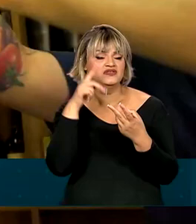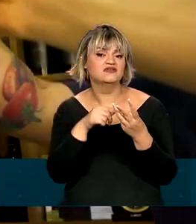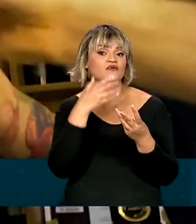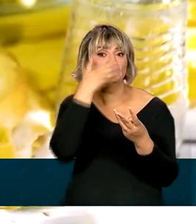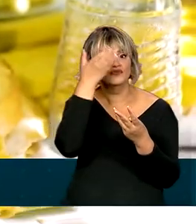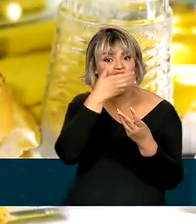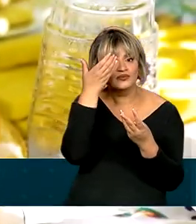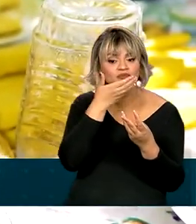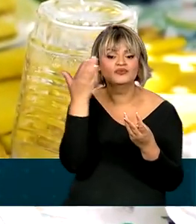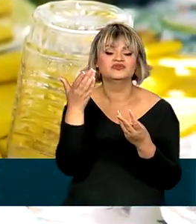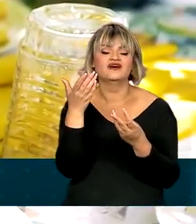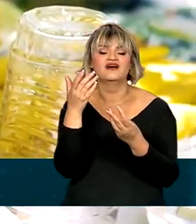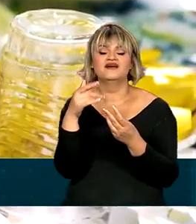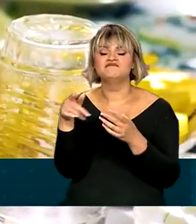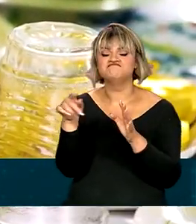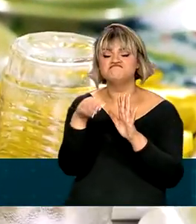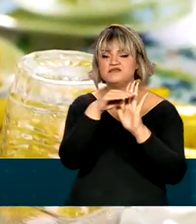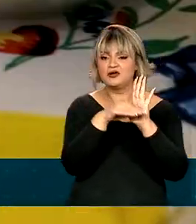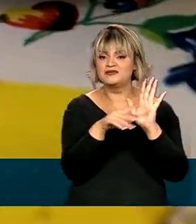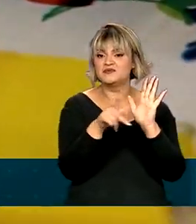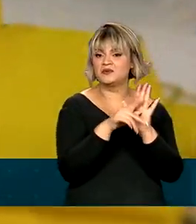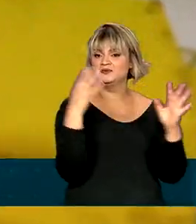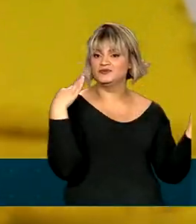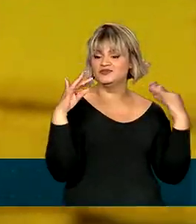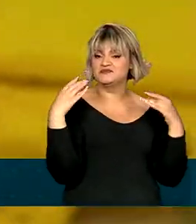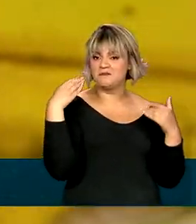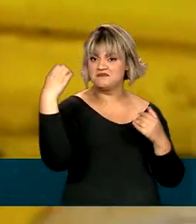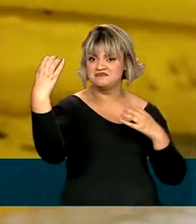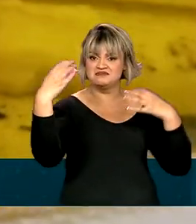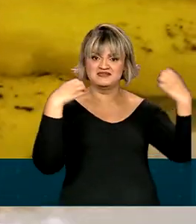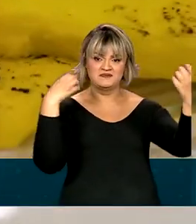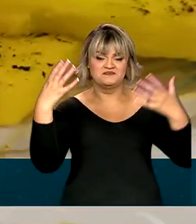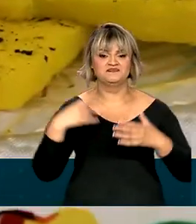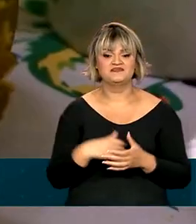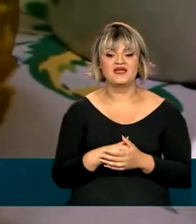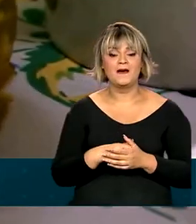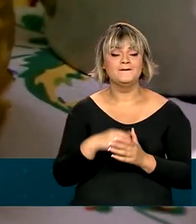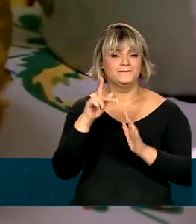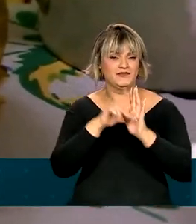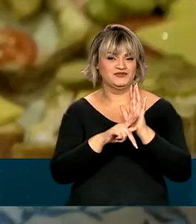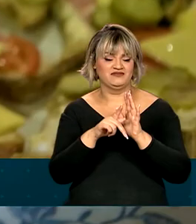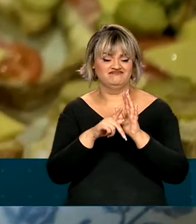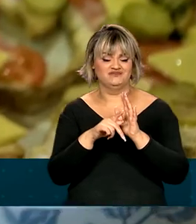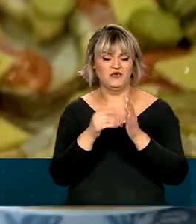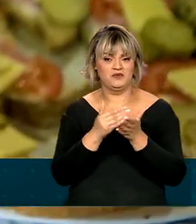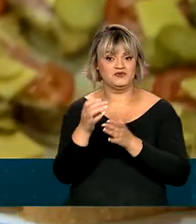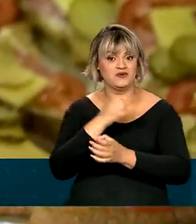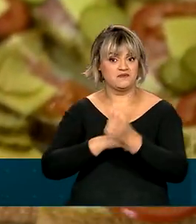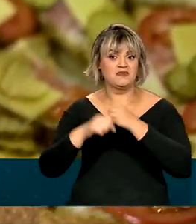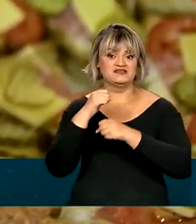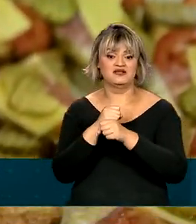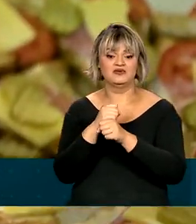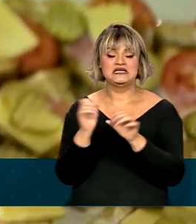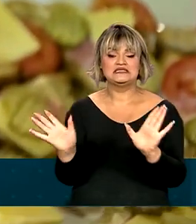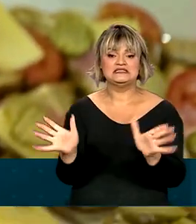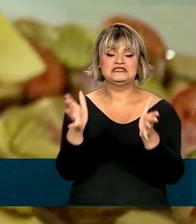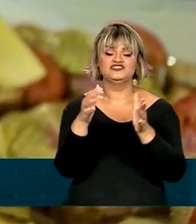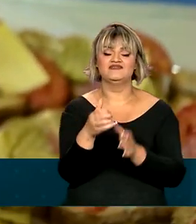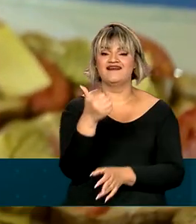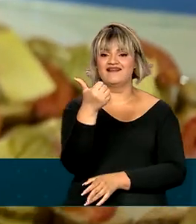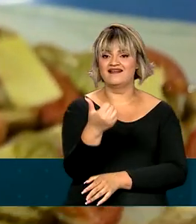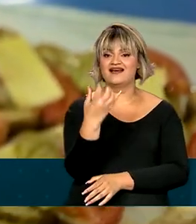frutas Aliados a roteiros turísticos Desde o ano passado o projeto experiências do Brasil Rural promove 14